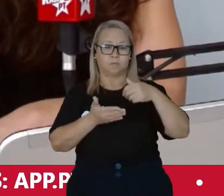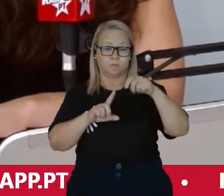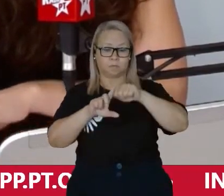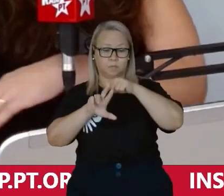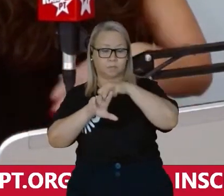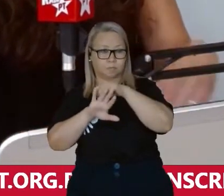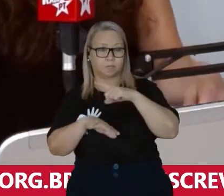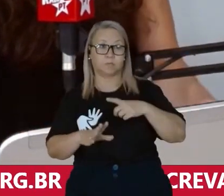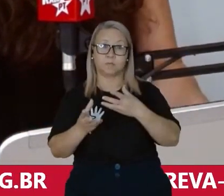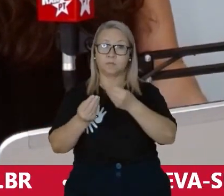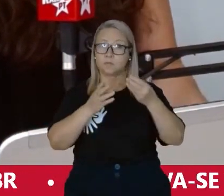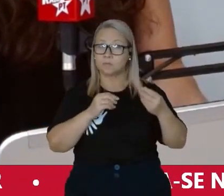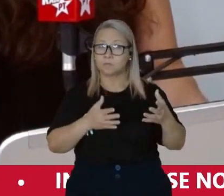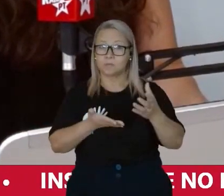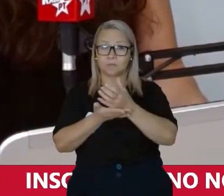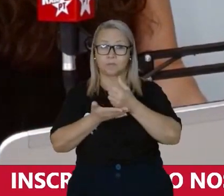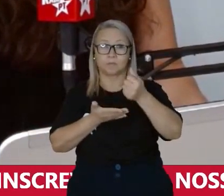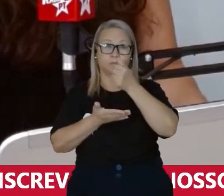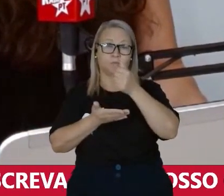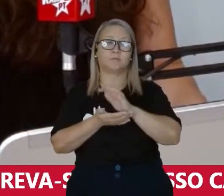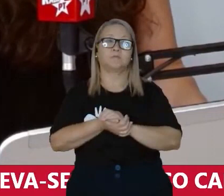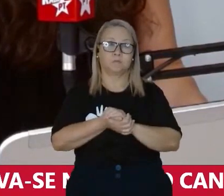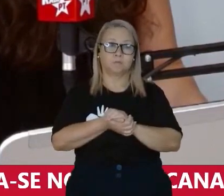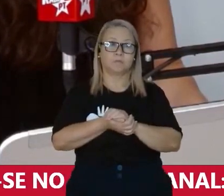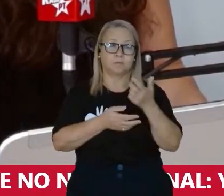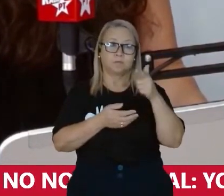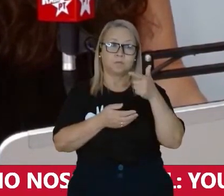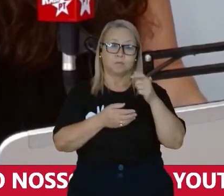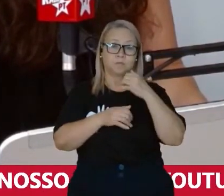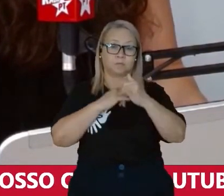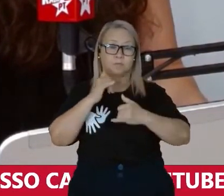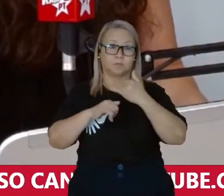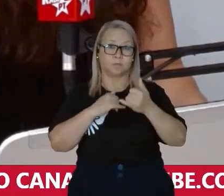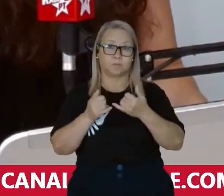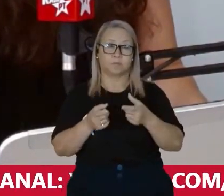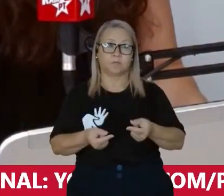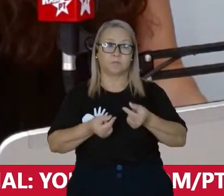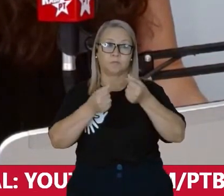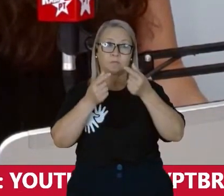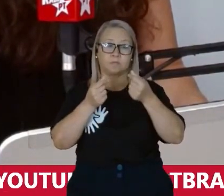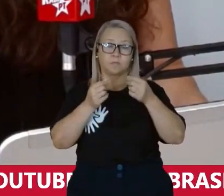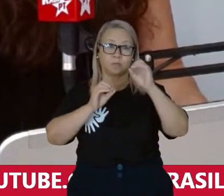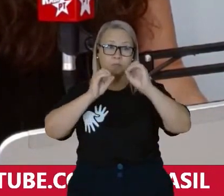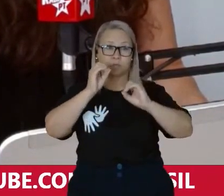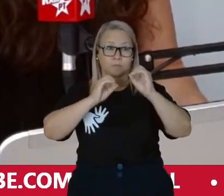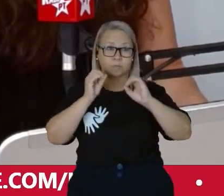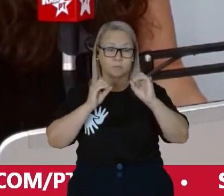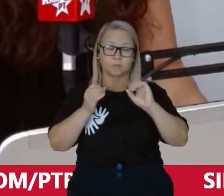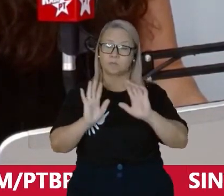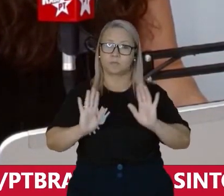coisa salva que não está mais disponível hoje em dia. Então, para a gente tem custo zero, só o custo de a gente ir lá e